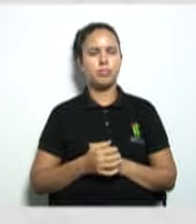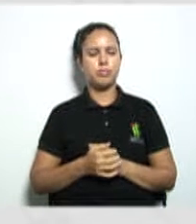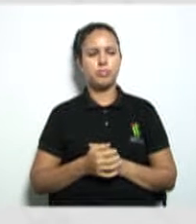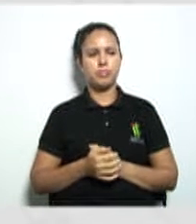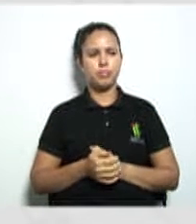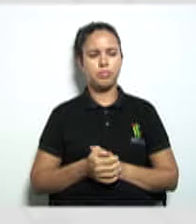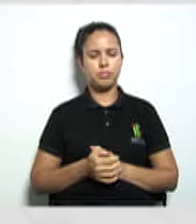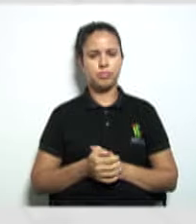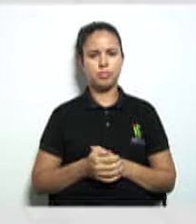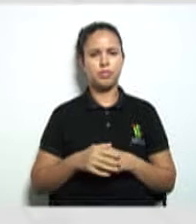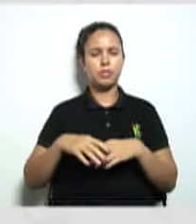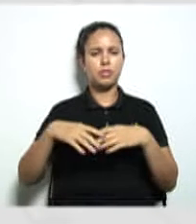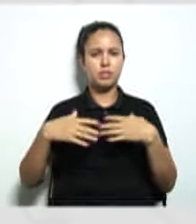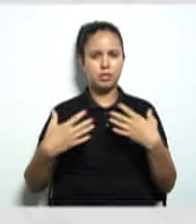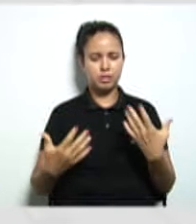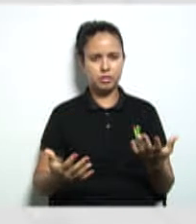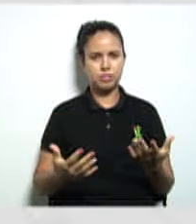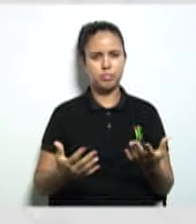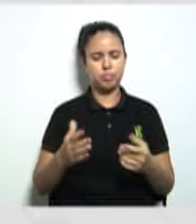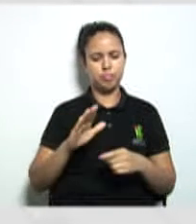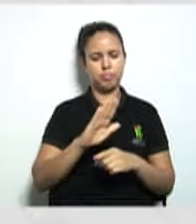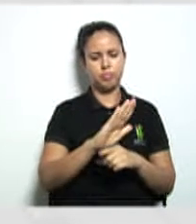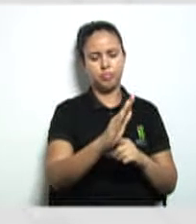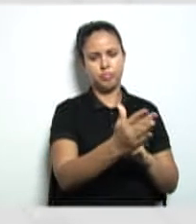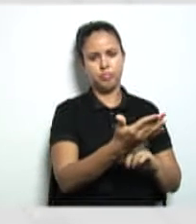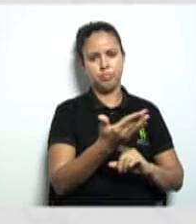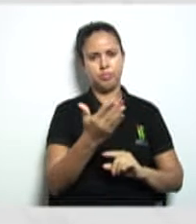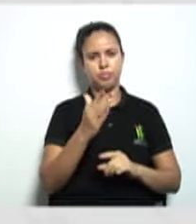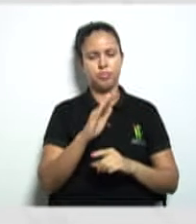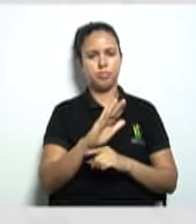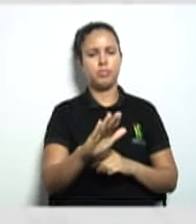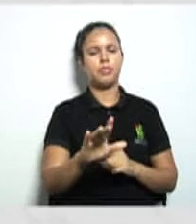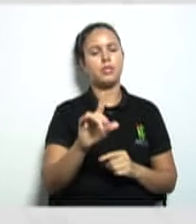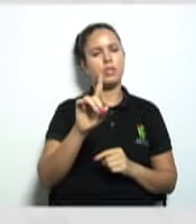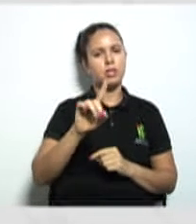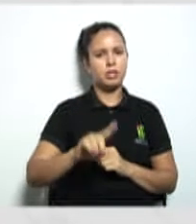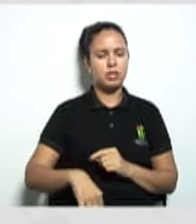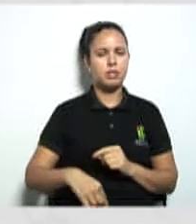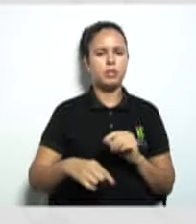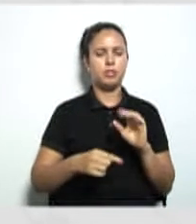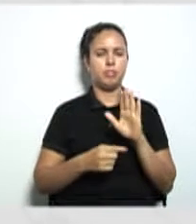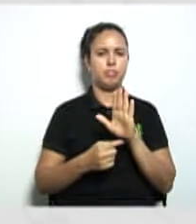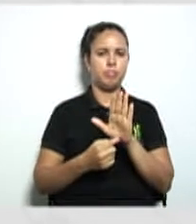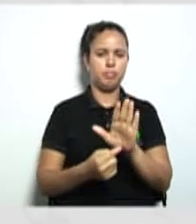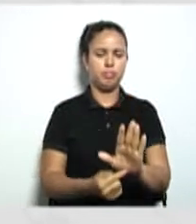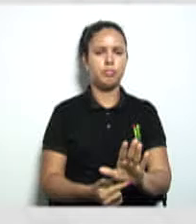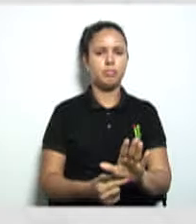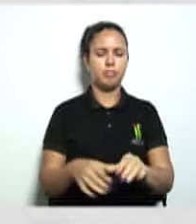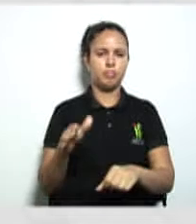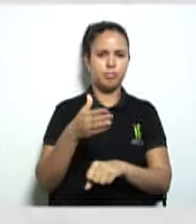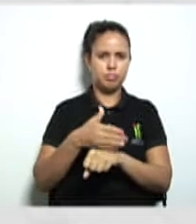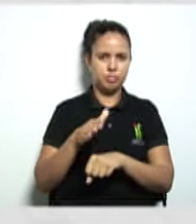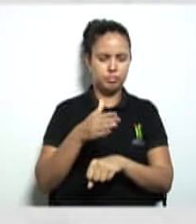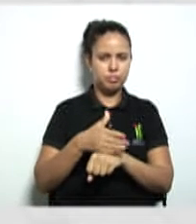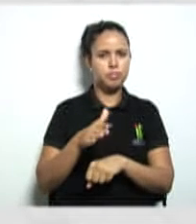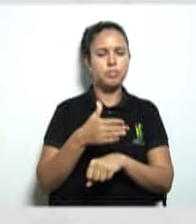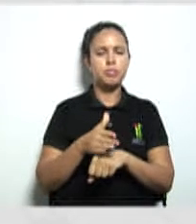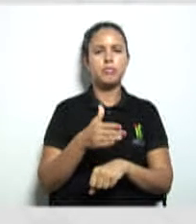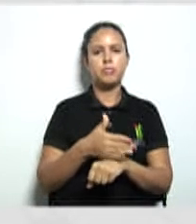Então, a intercooperação é uma das formas pelas quais se pratica o valor